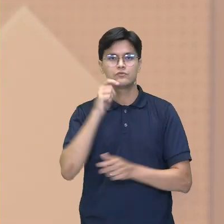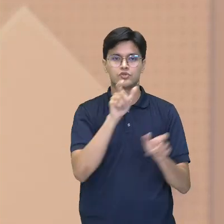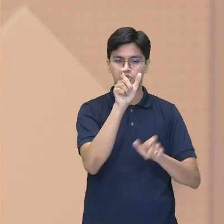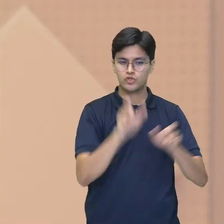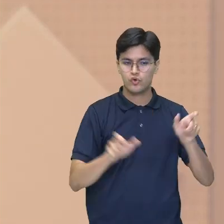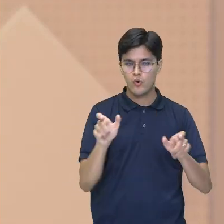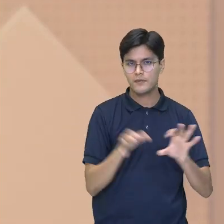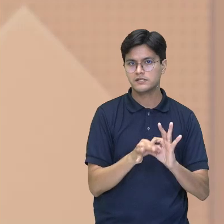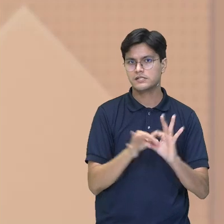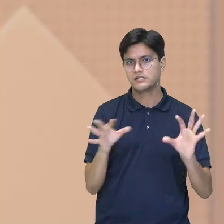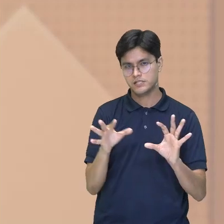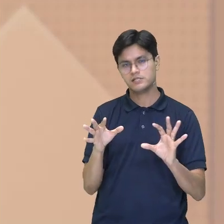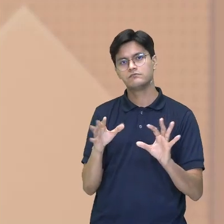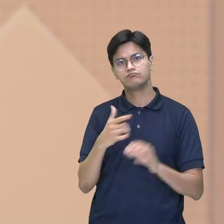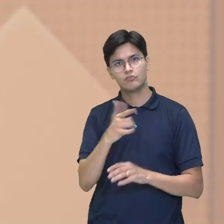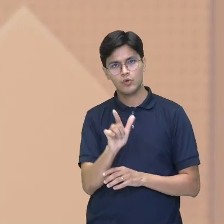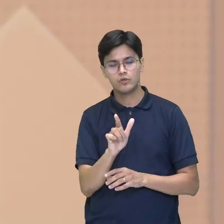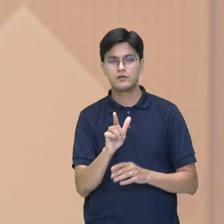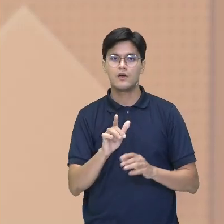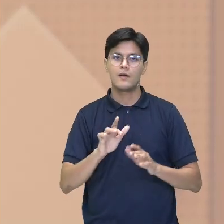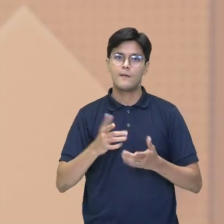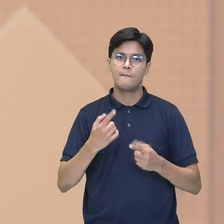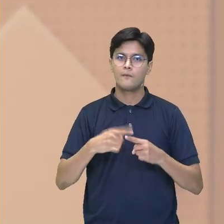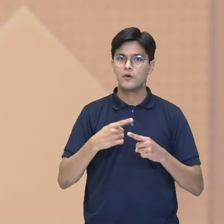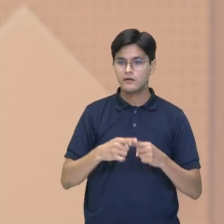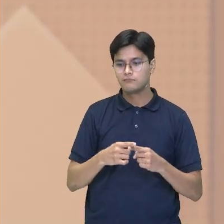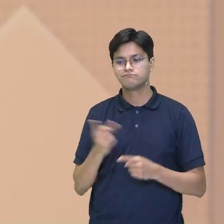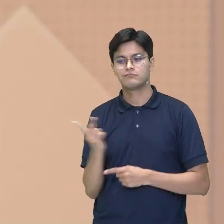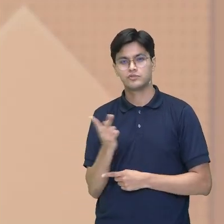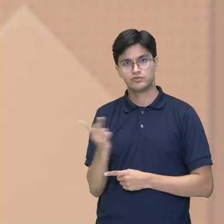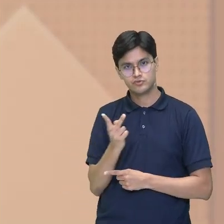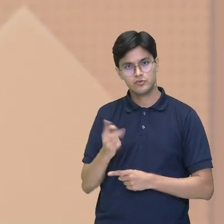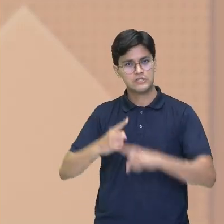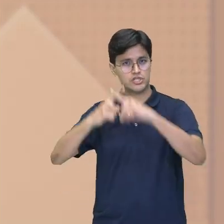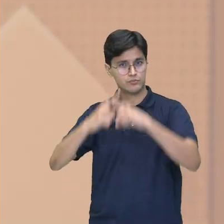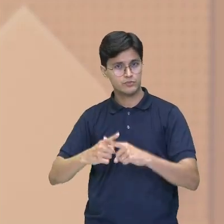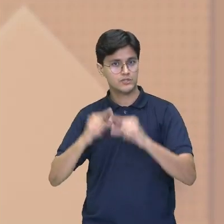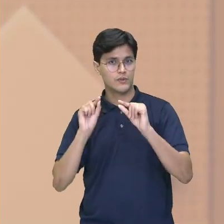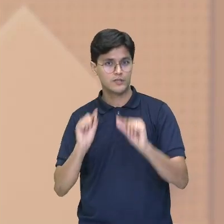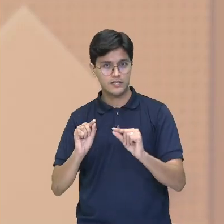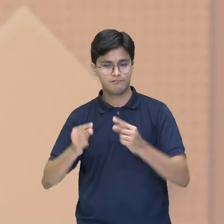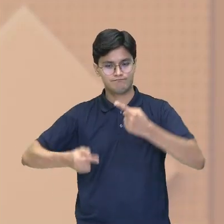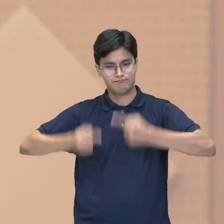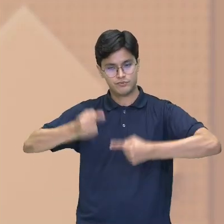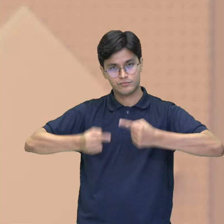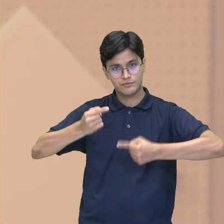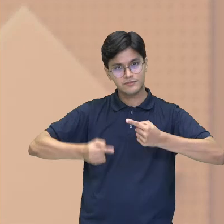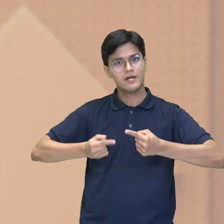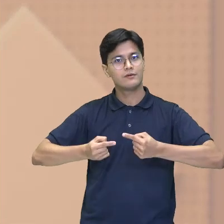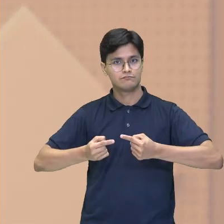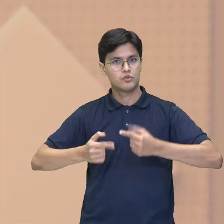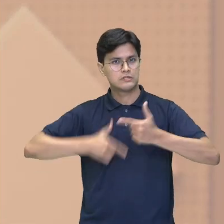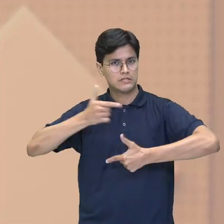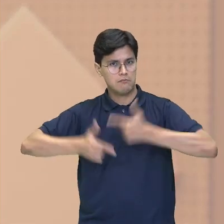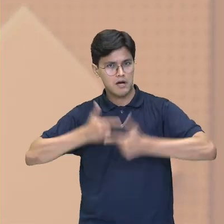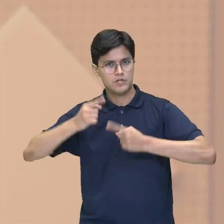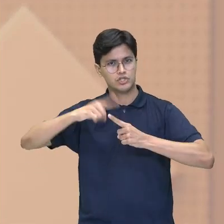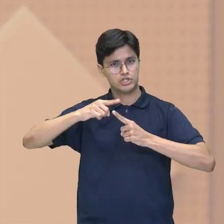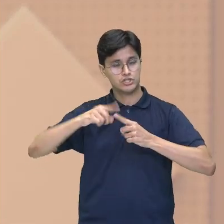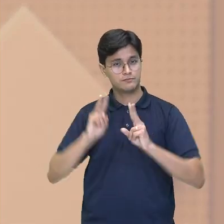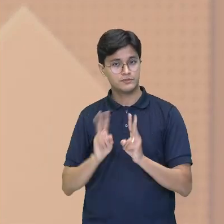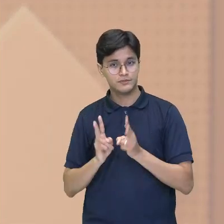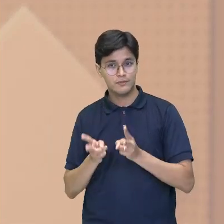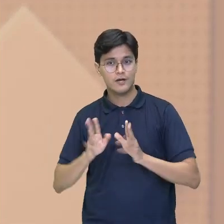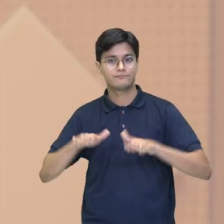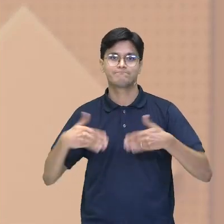ser ruim? Porque os dois, eles estavam ali disputando os mesmos tipos de trabalho. Então, essa era